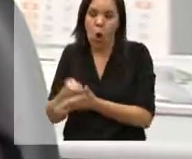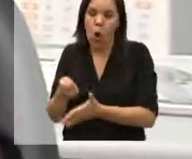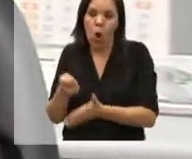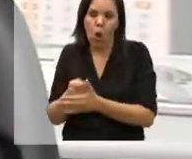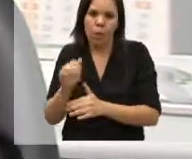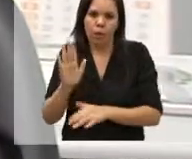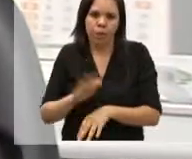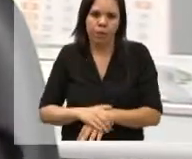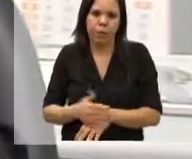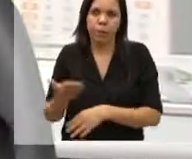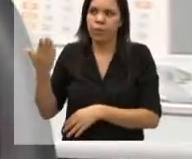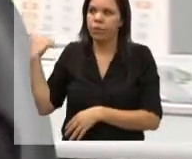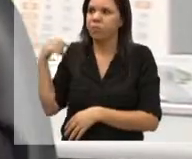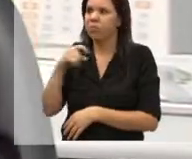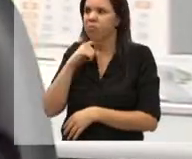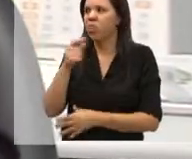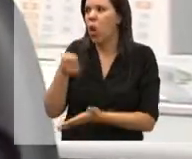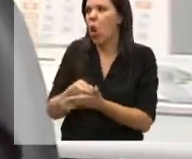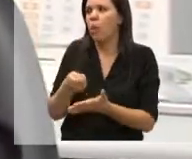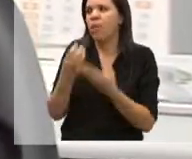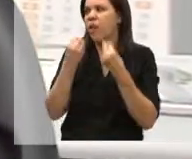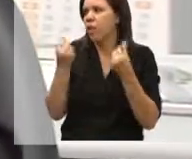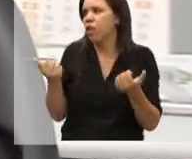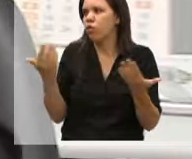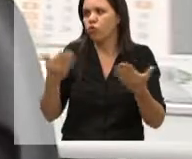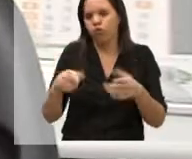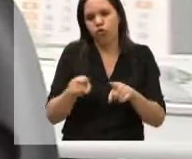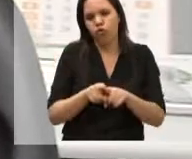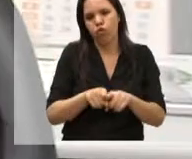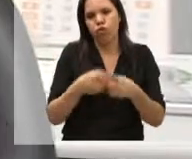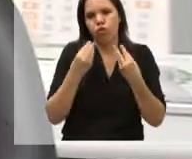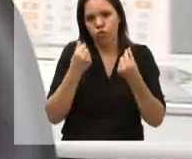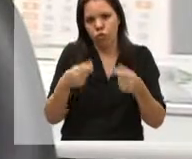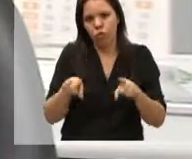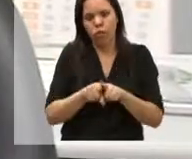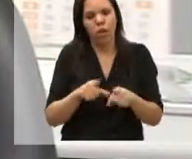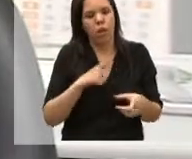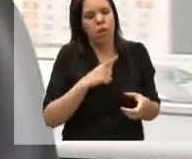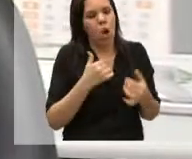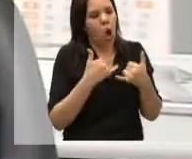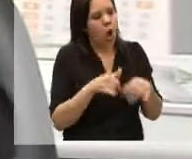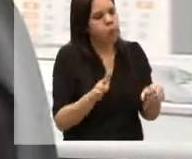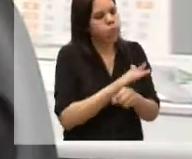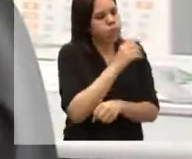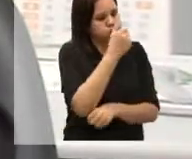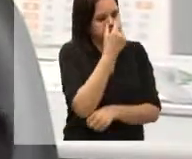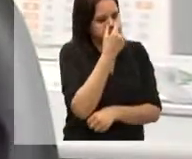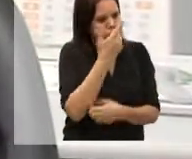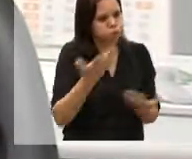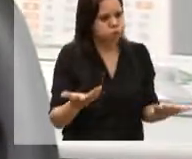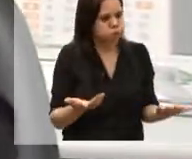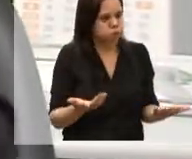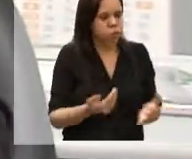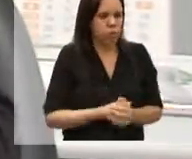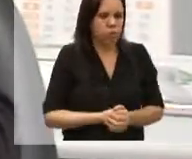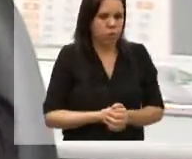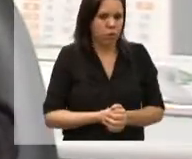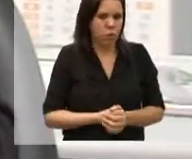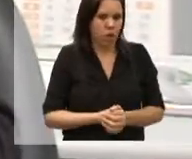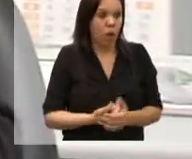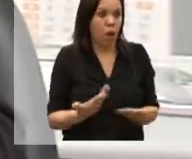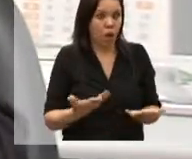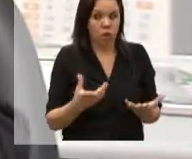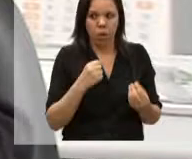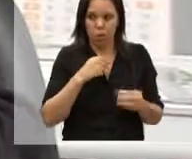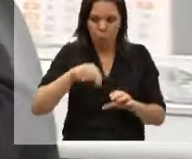isso. Porque antigamente ninguém cobrava qualidade. Hoje cobra qualidade. Hoje, opa, o ônibus está lotado. Então a pessoa está cobrando qualidade. Opa, agora tem